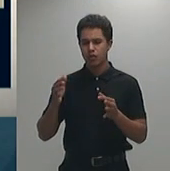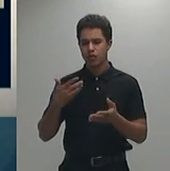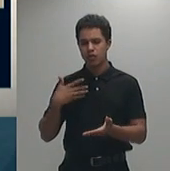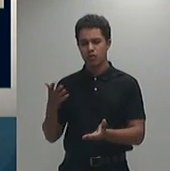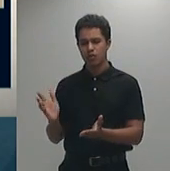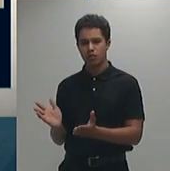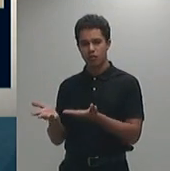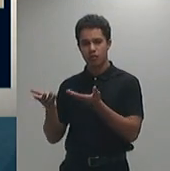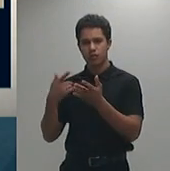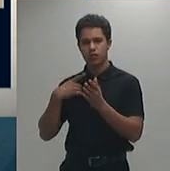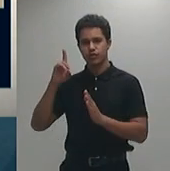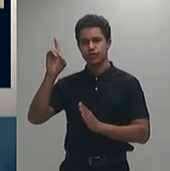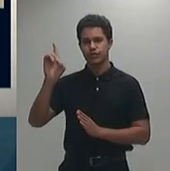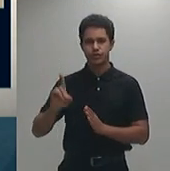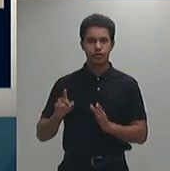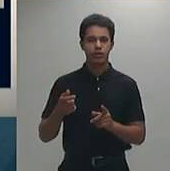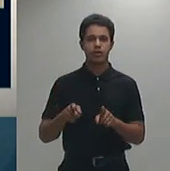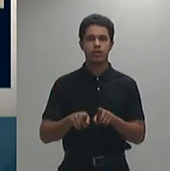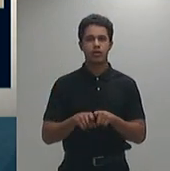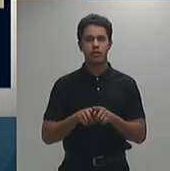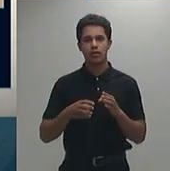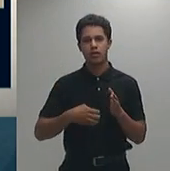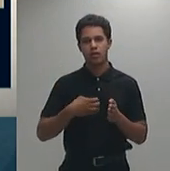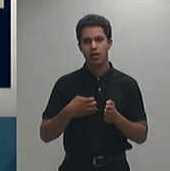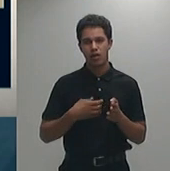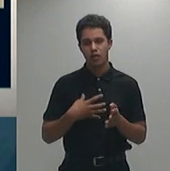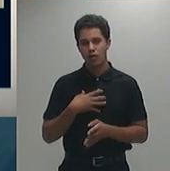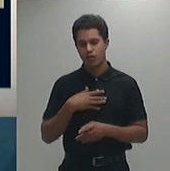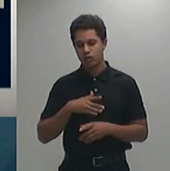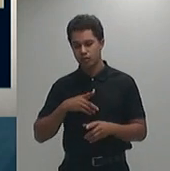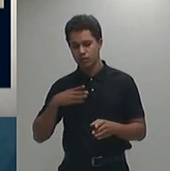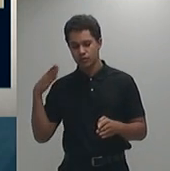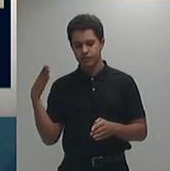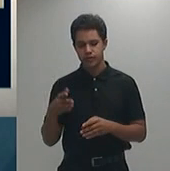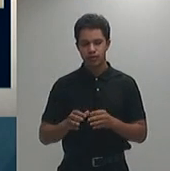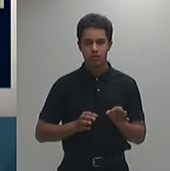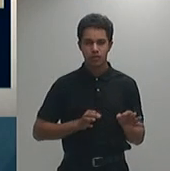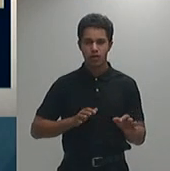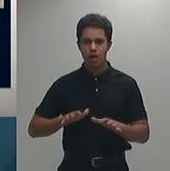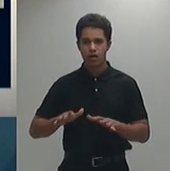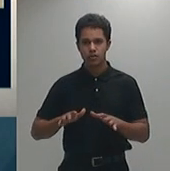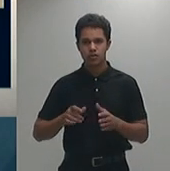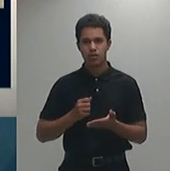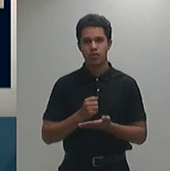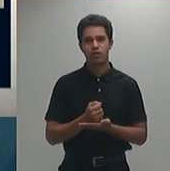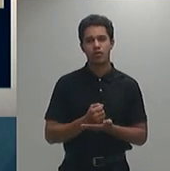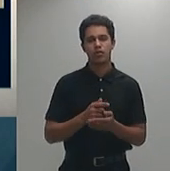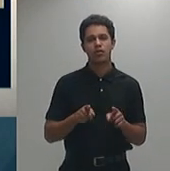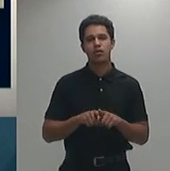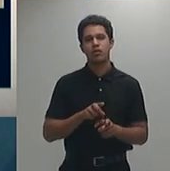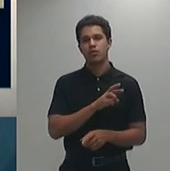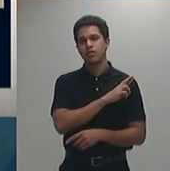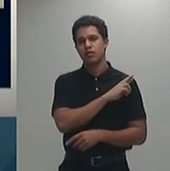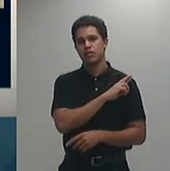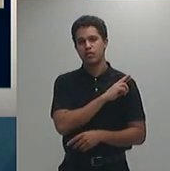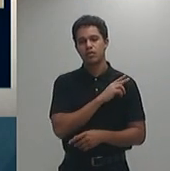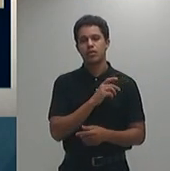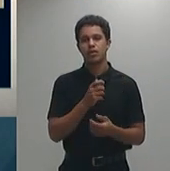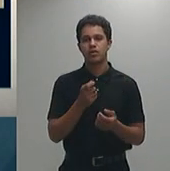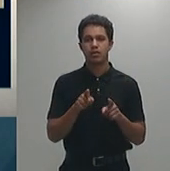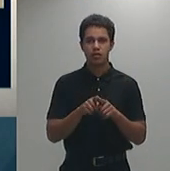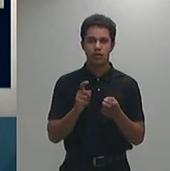a descer o móvel imediato da ação social de responsabilidade dos controladores promovidos individualmente pelo acionista